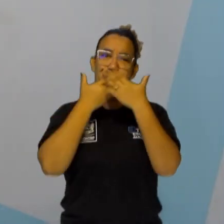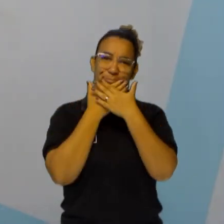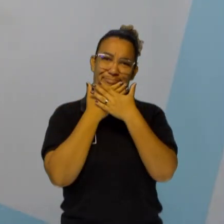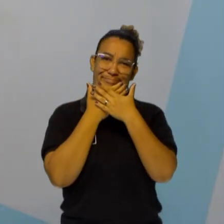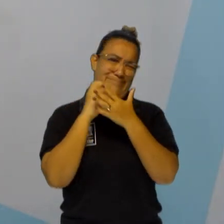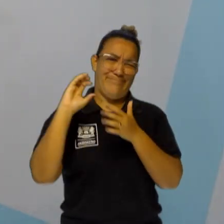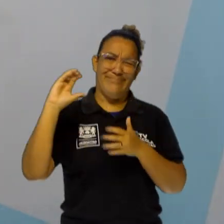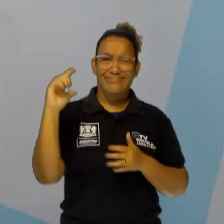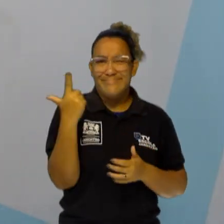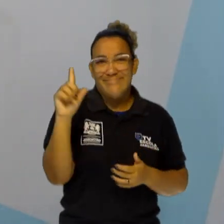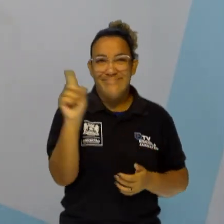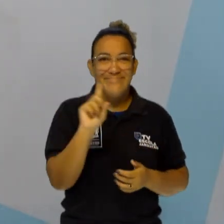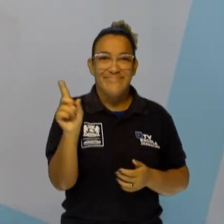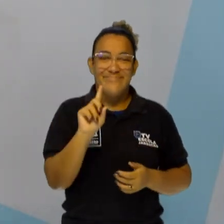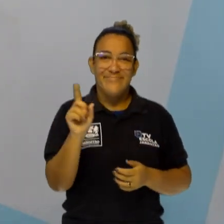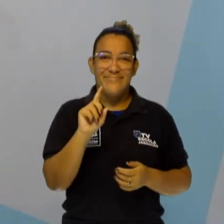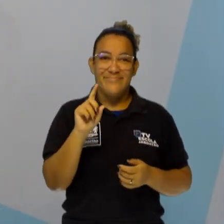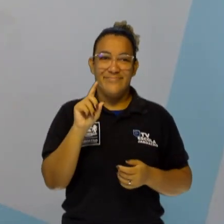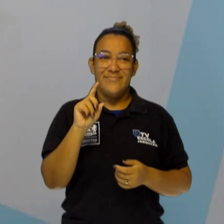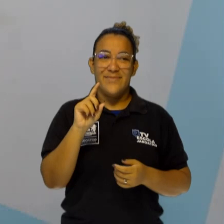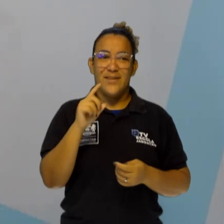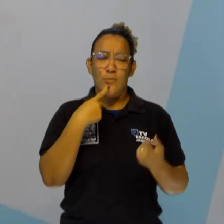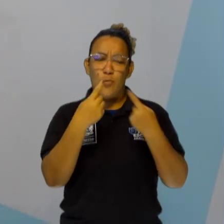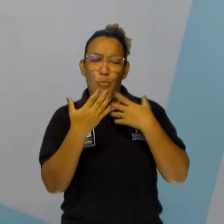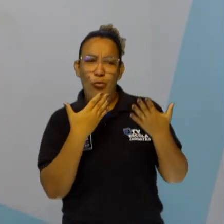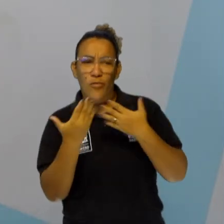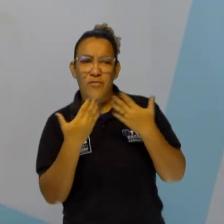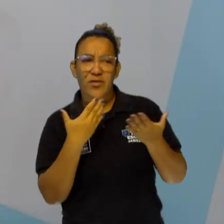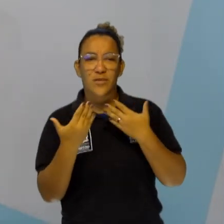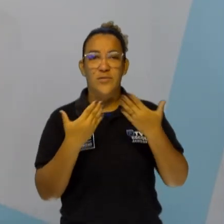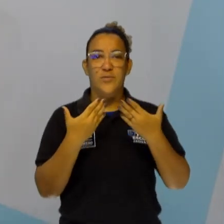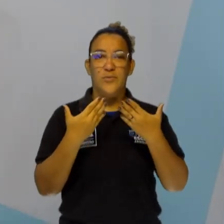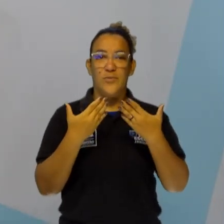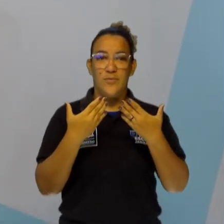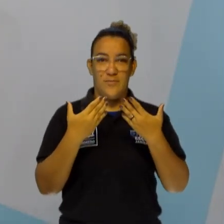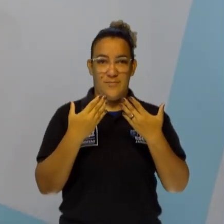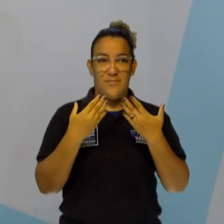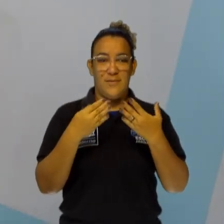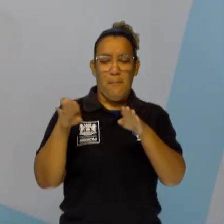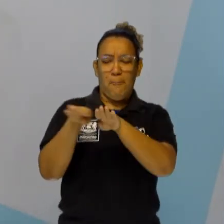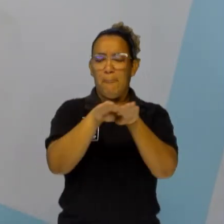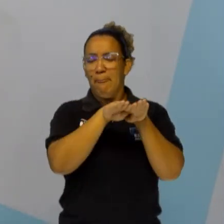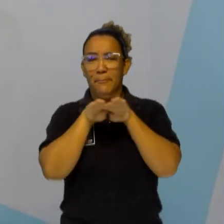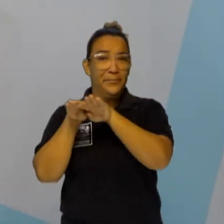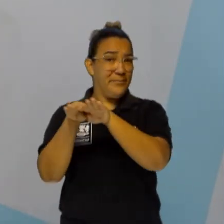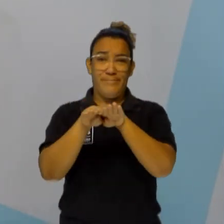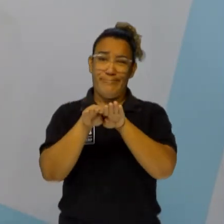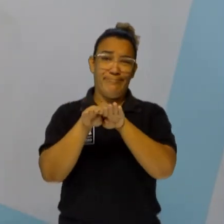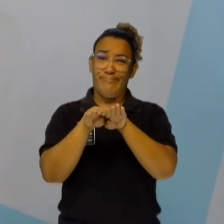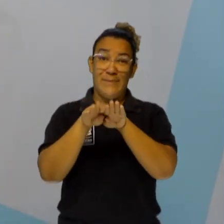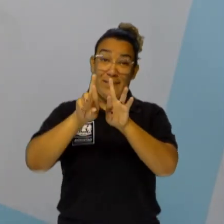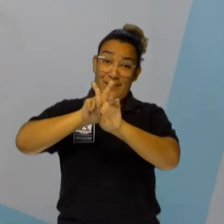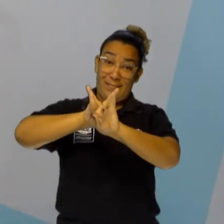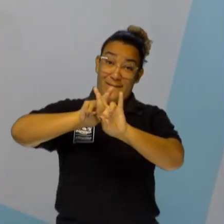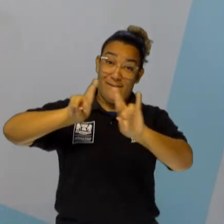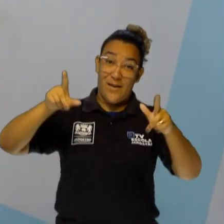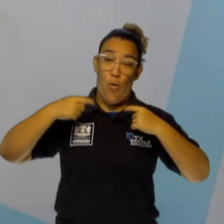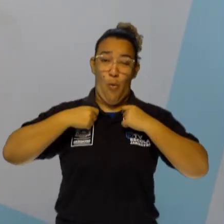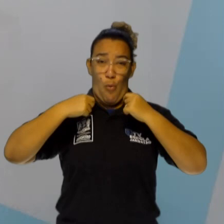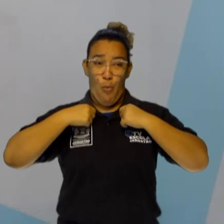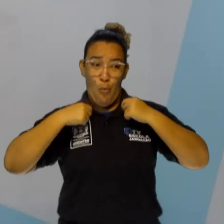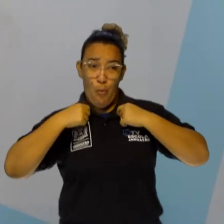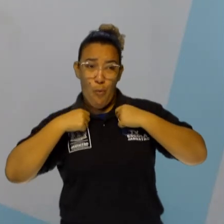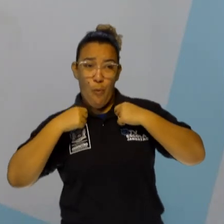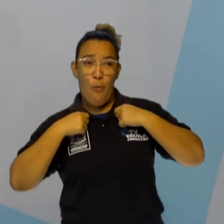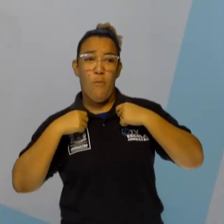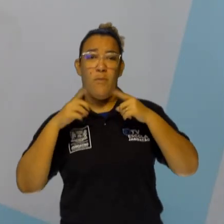Já discutimos isso aí e vimos que eles não parecem, em hipótese alguma, da mesma classe social. a julgar pelas roupas que eles vestem e pela